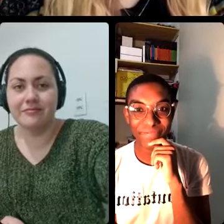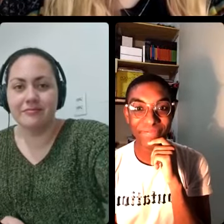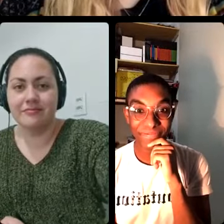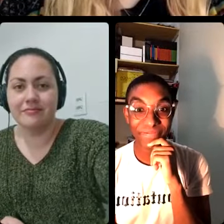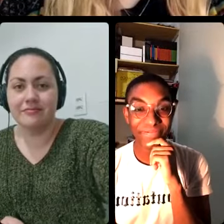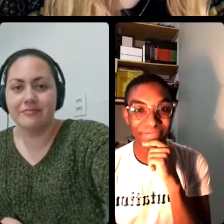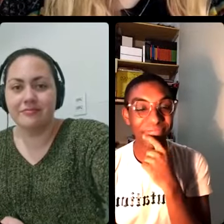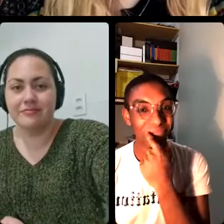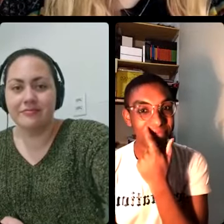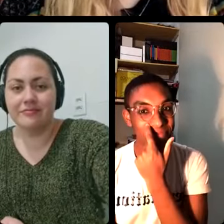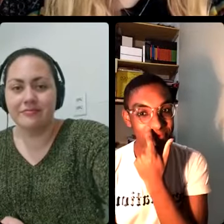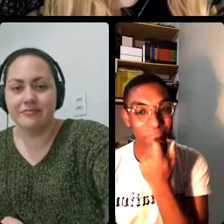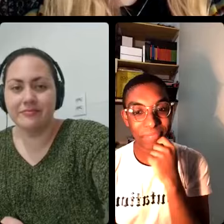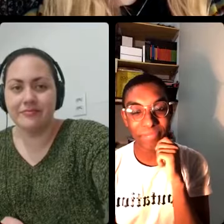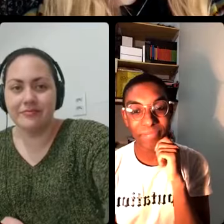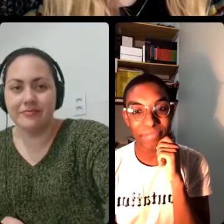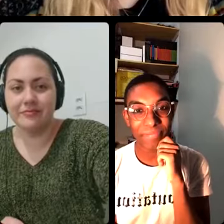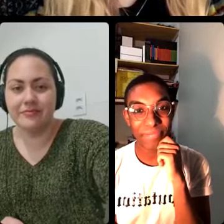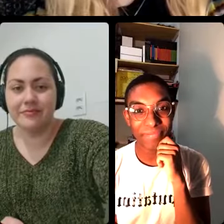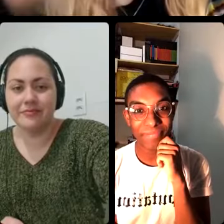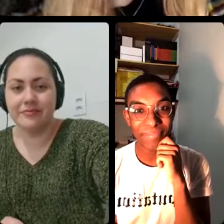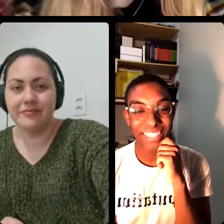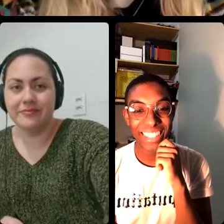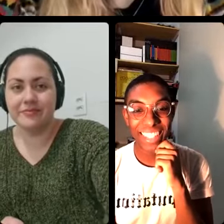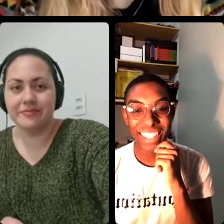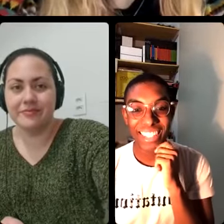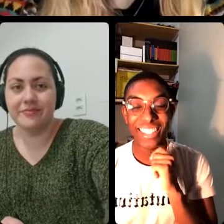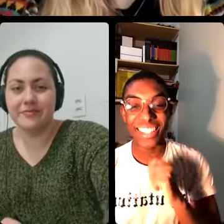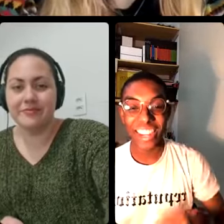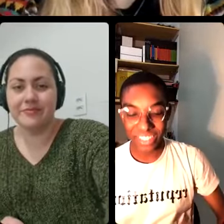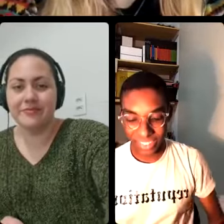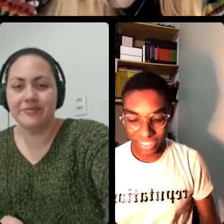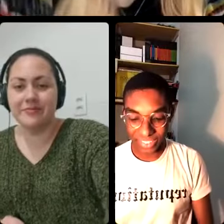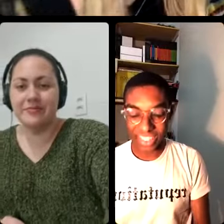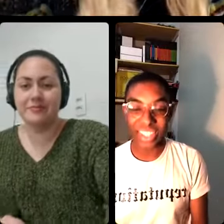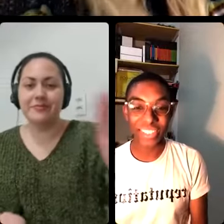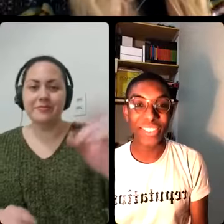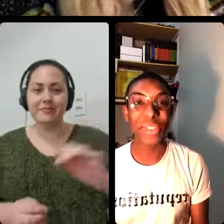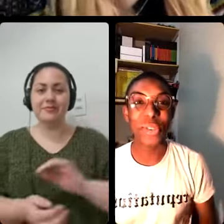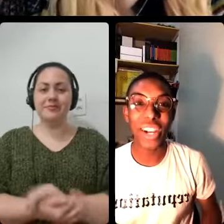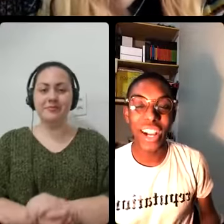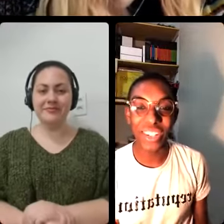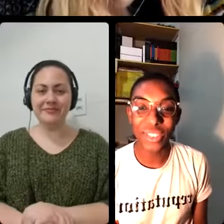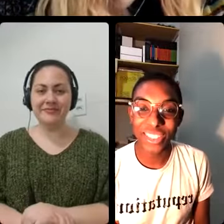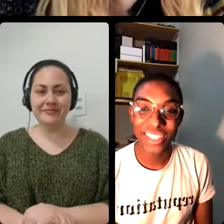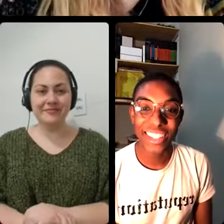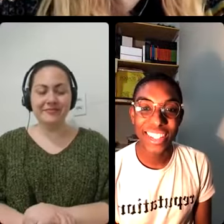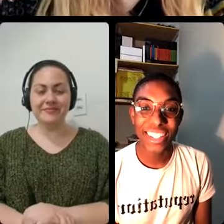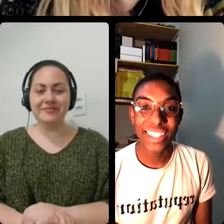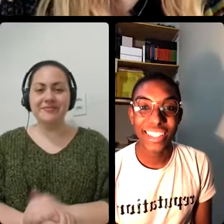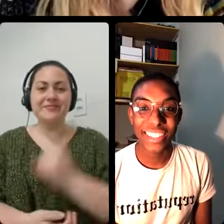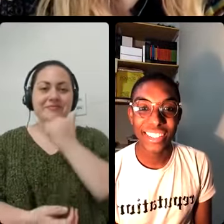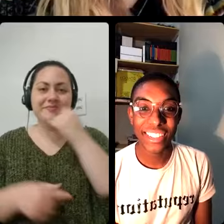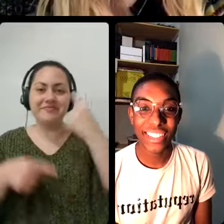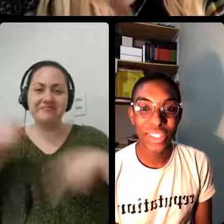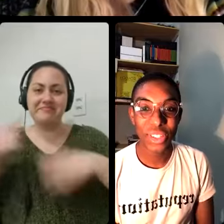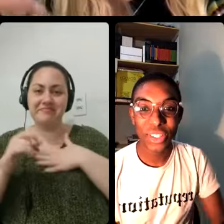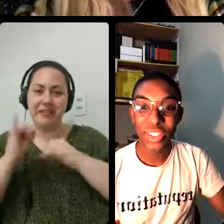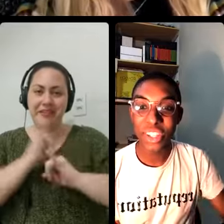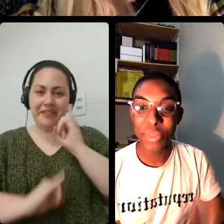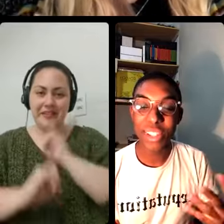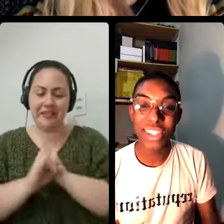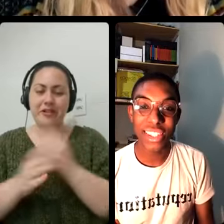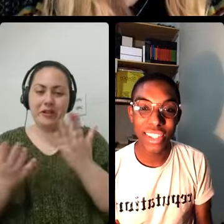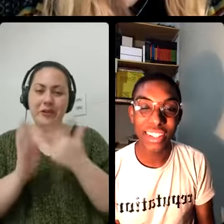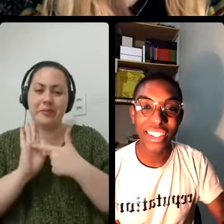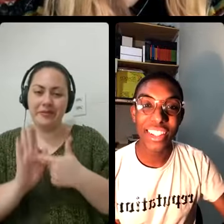para a conversa de hoje. Certo, então tá. eu sou o Carlos, sou